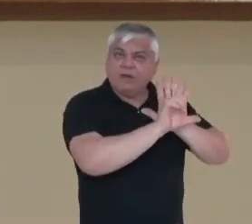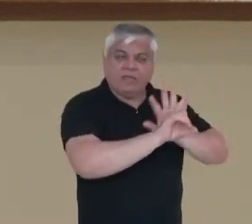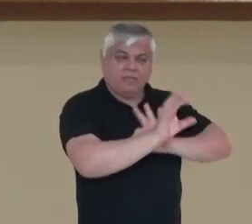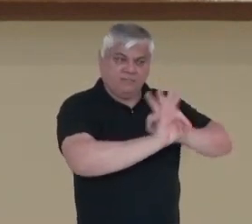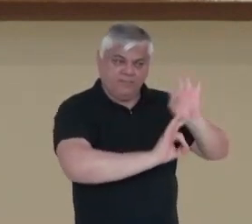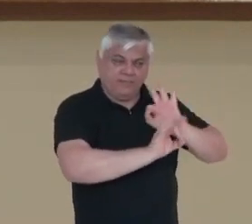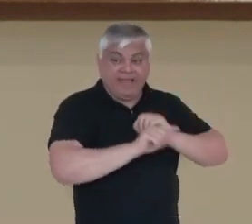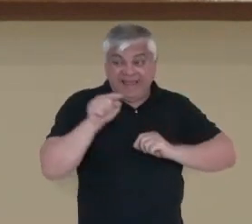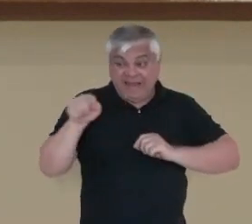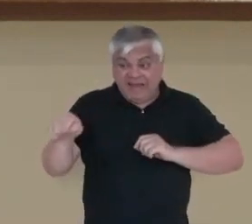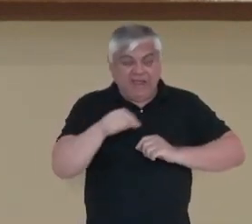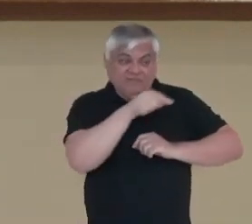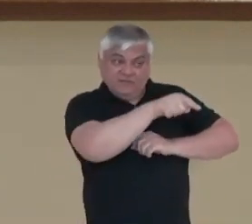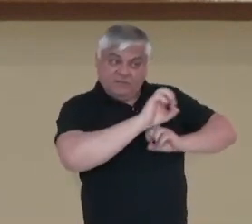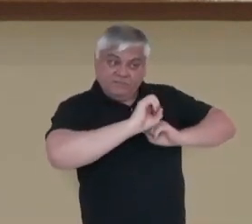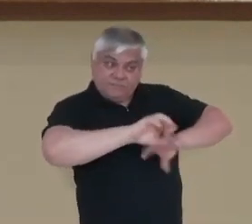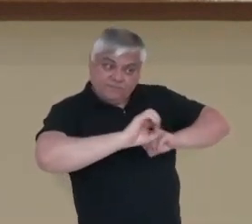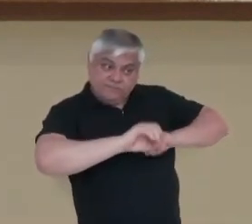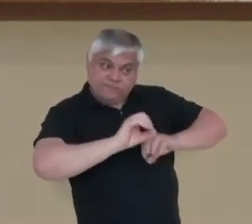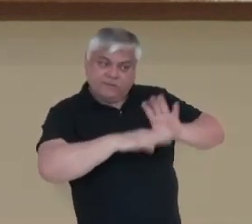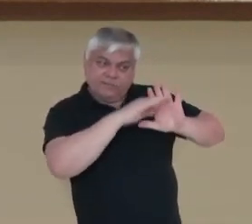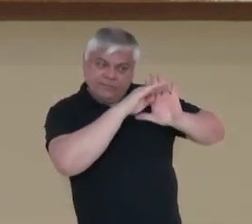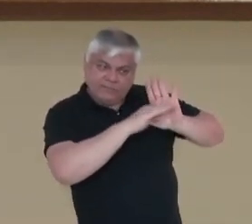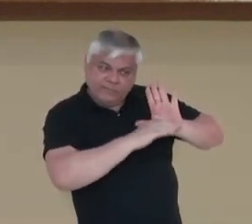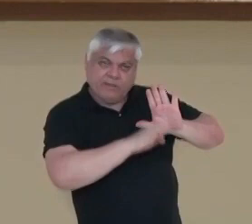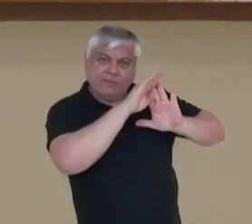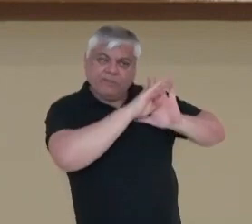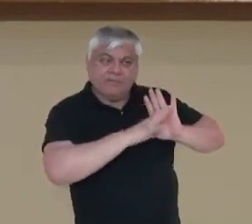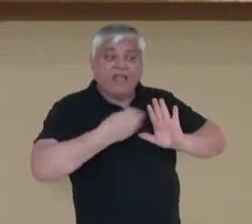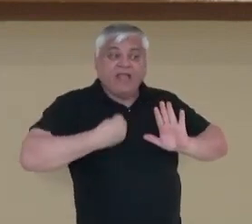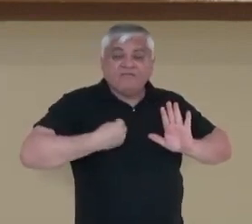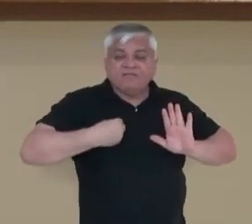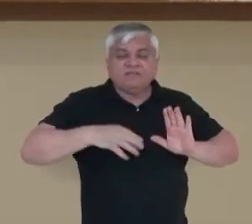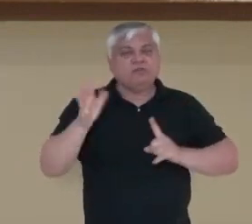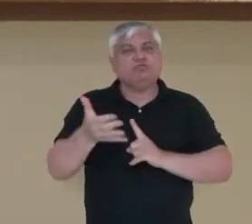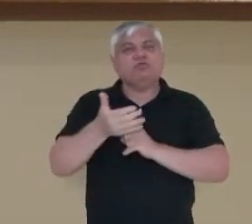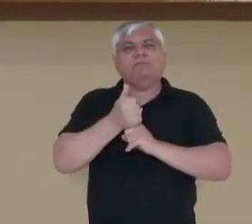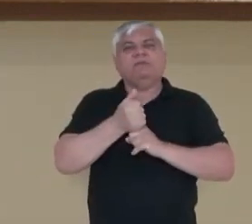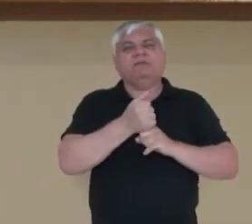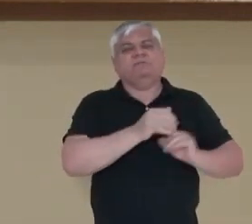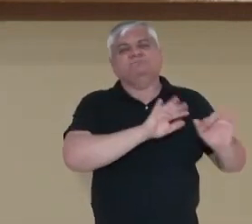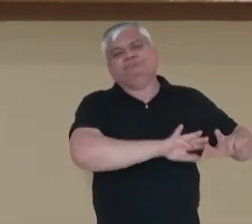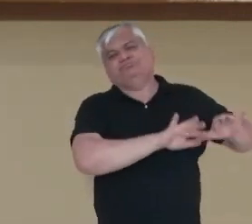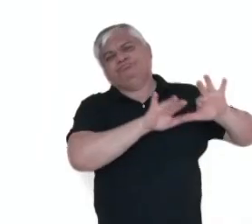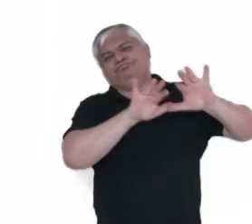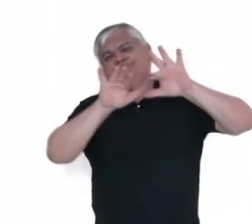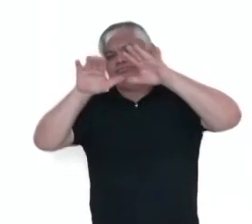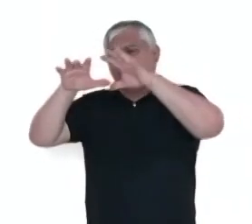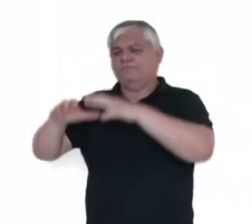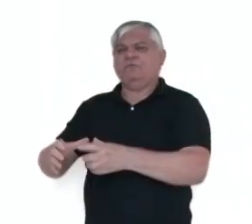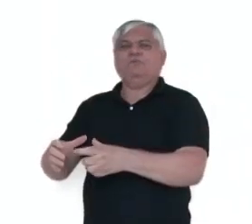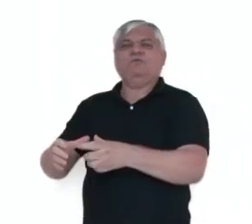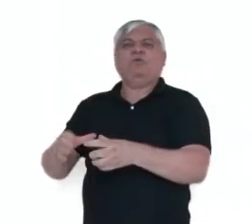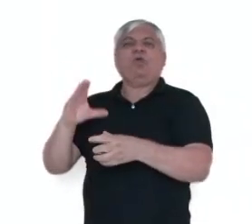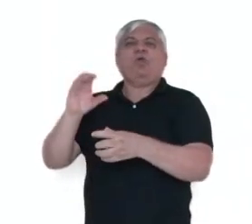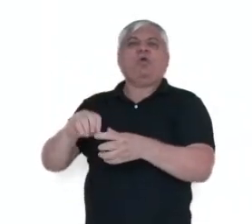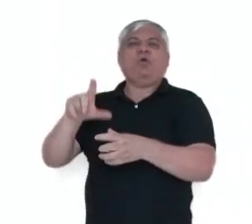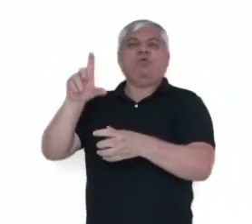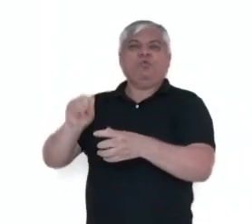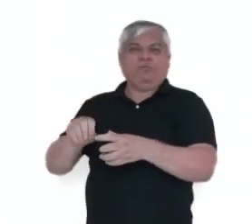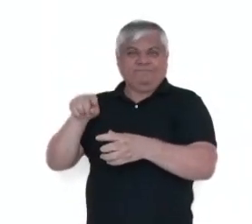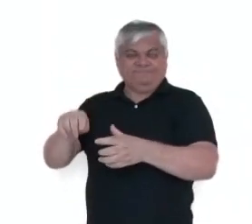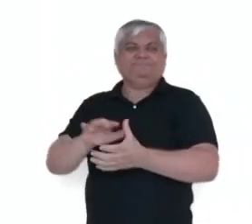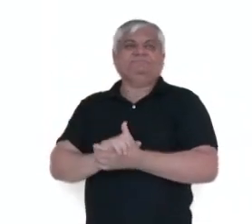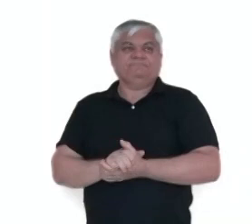da educação, a vida das pessoas dentro dessa região do Congo. O território congolês era dezenas